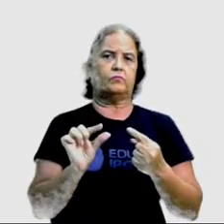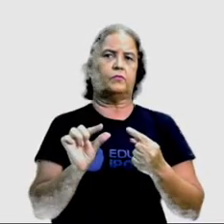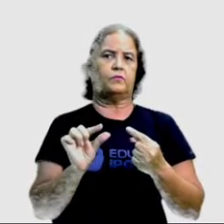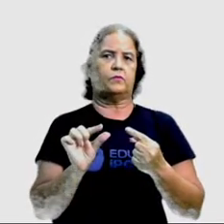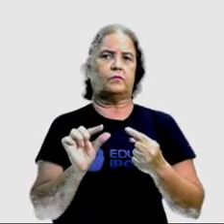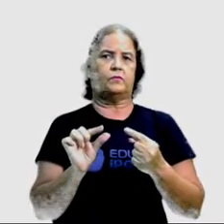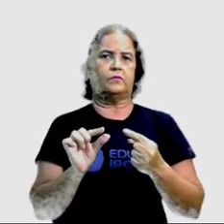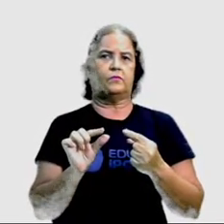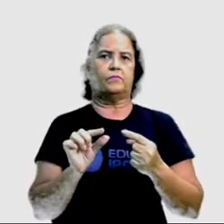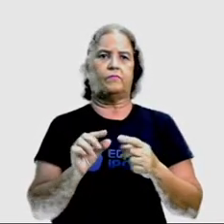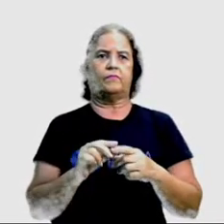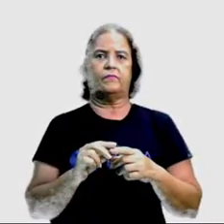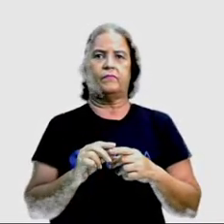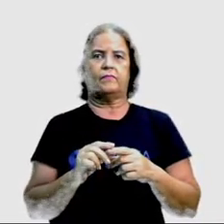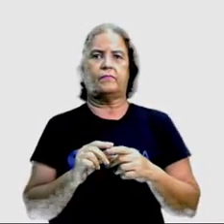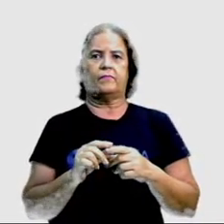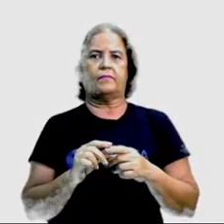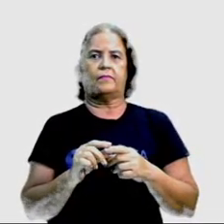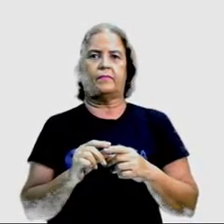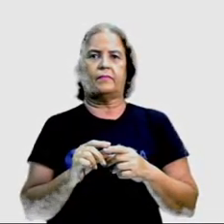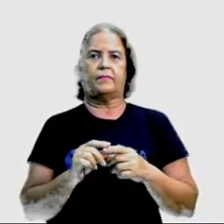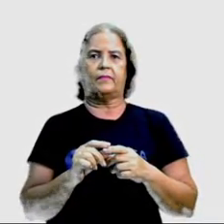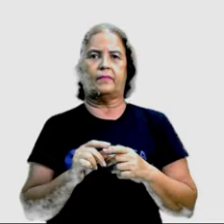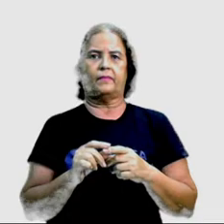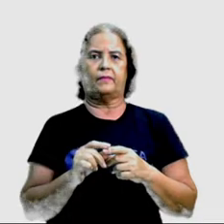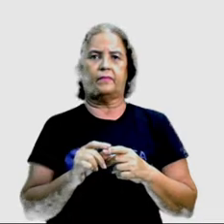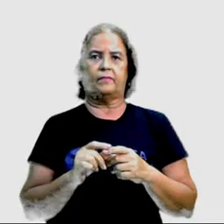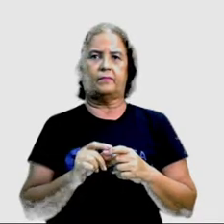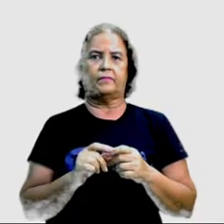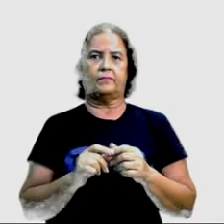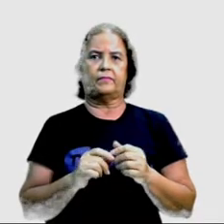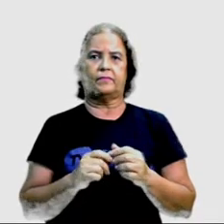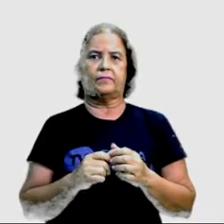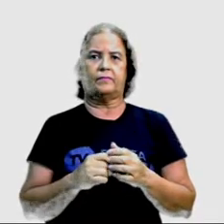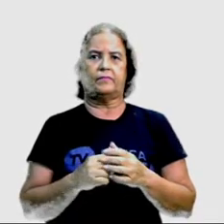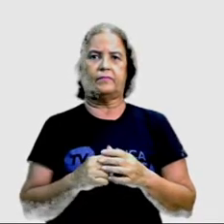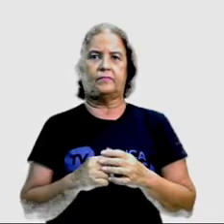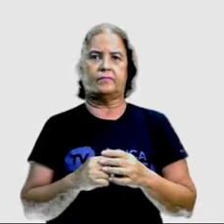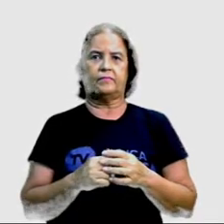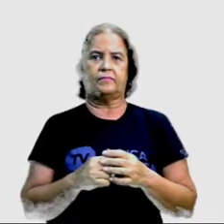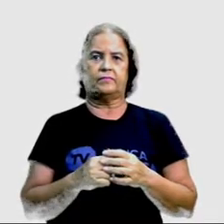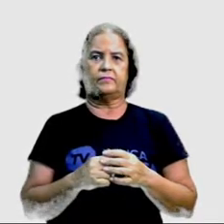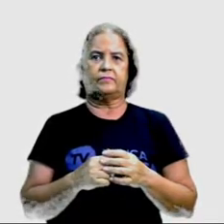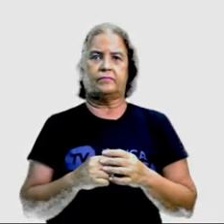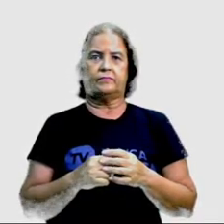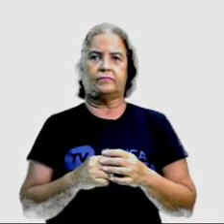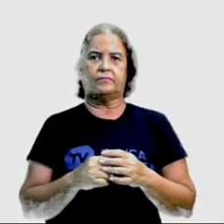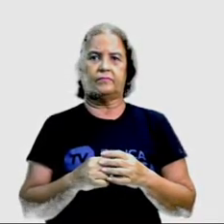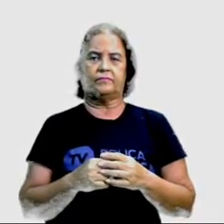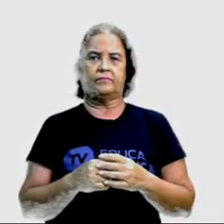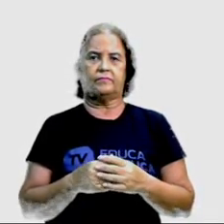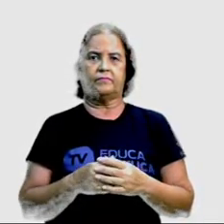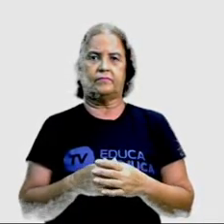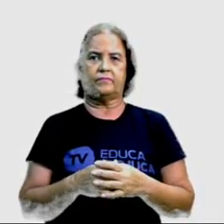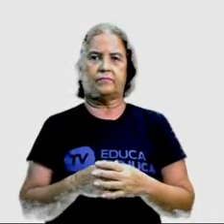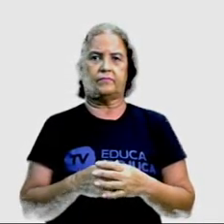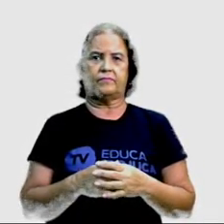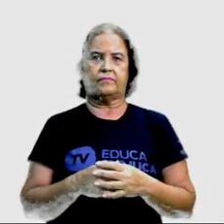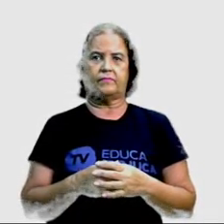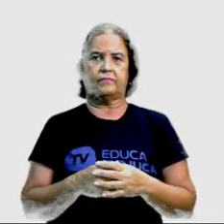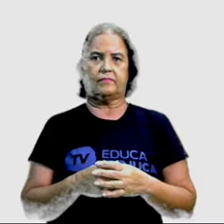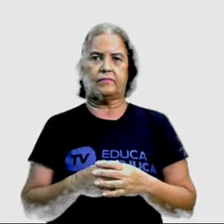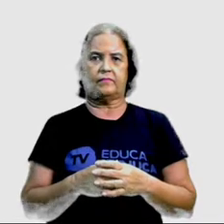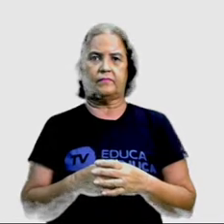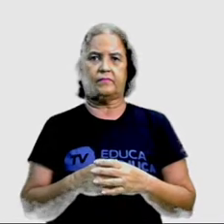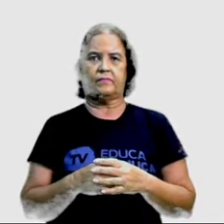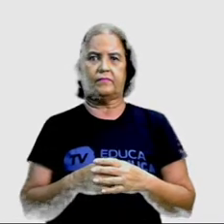Como, por exemplo, no new e aqui no clean, ok? Que ficaria newer, como vocês já viram anteriormente,